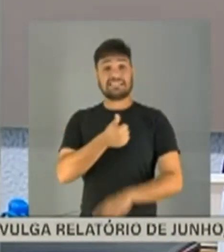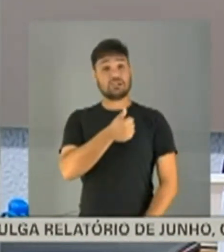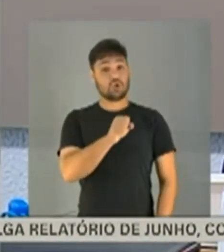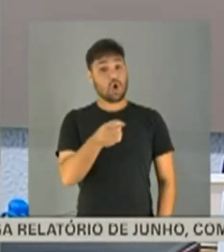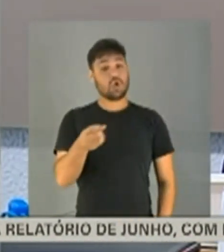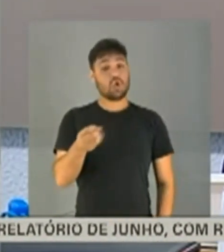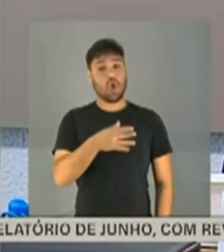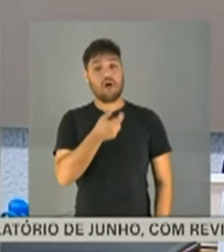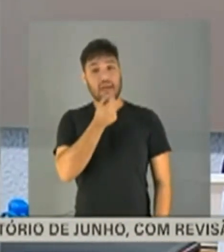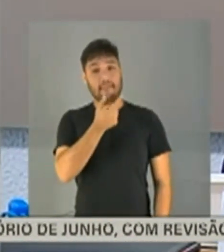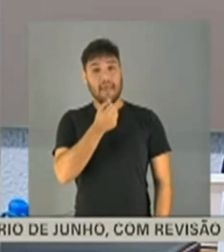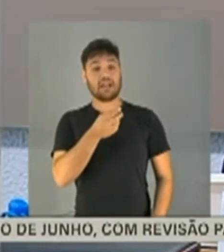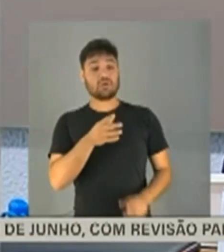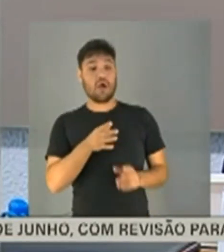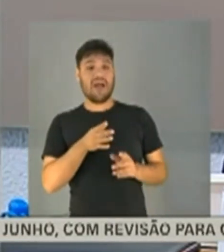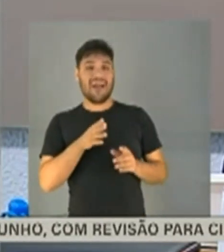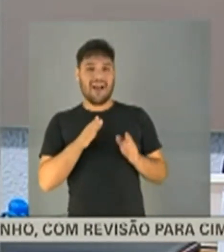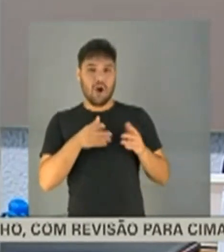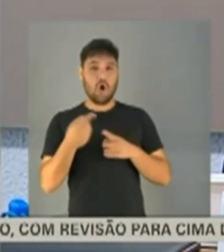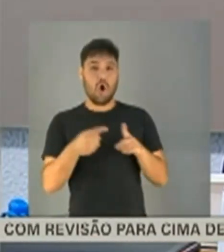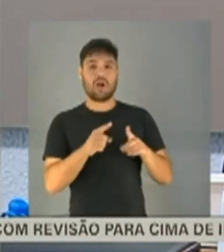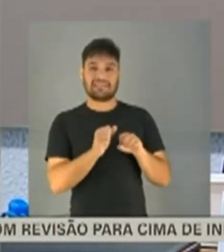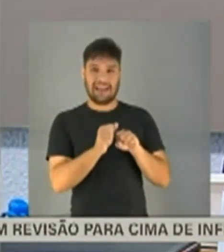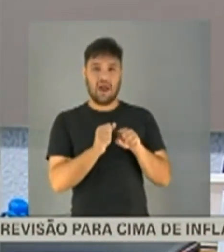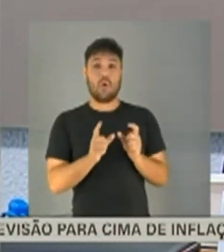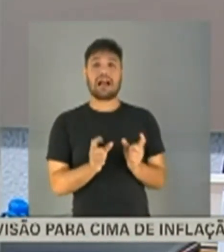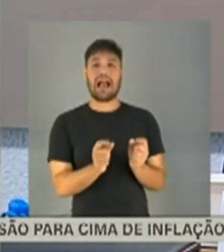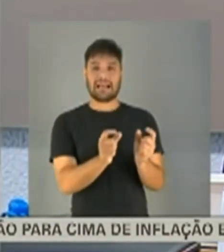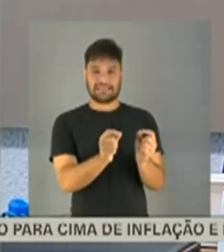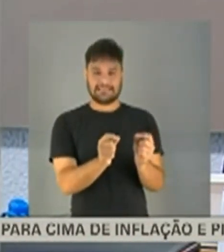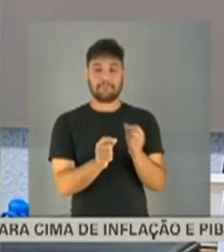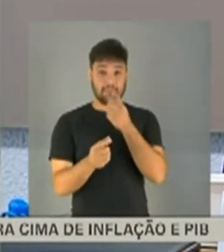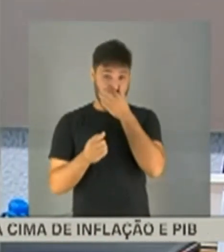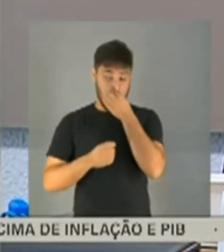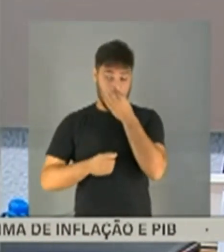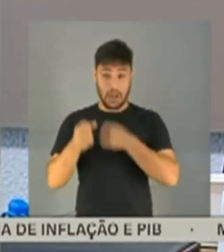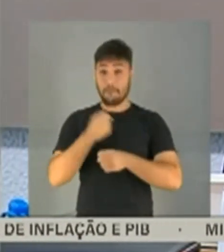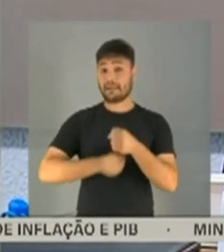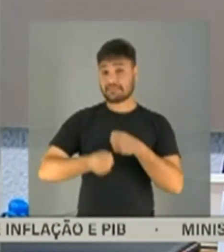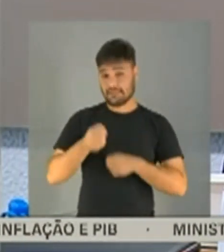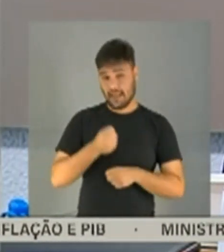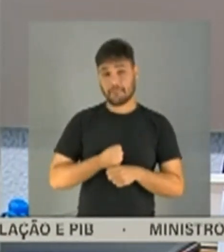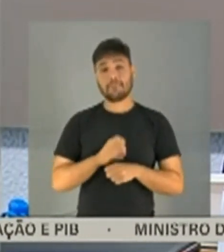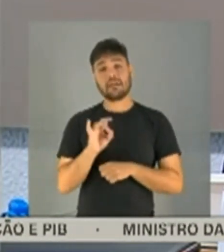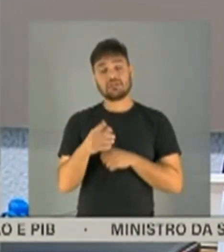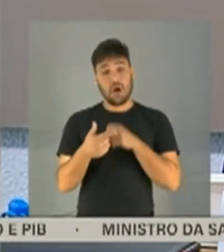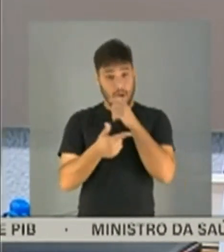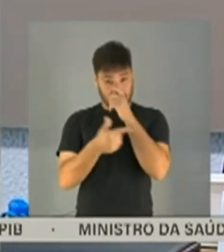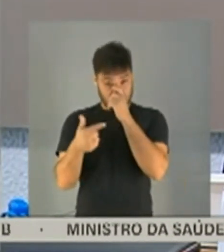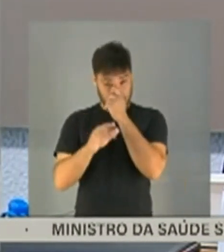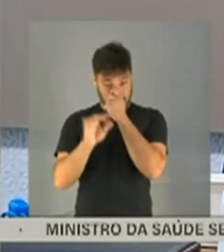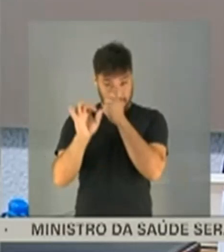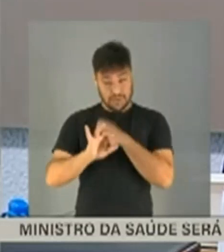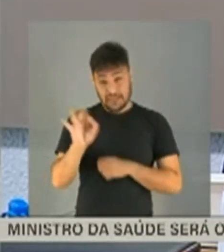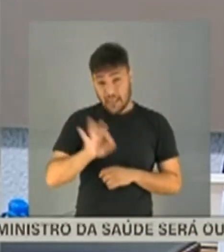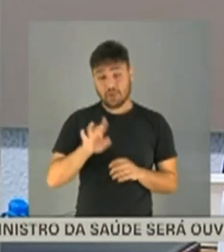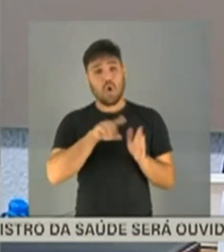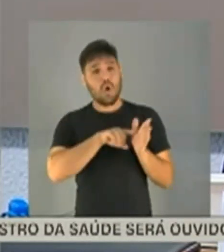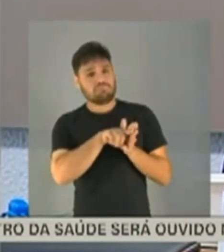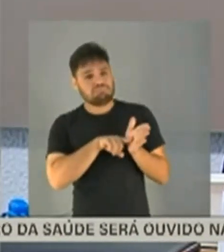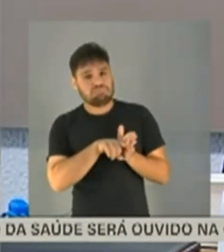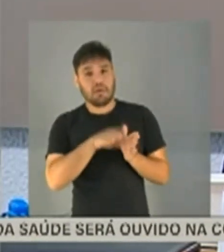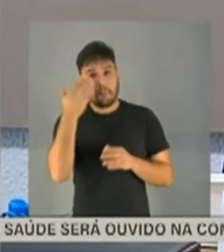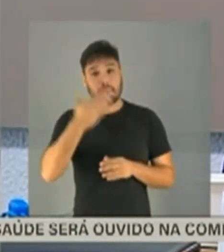18 drogas novas anticâncer em 2020. Apenas 22% dessas drogas com ensaio clínico